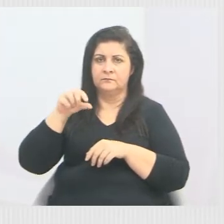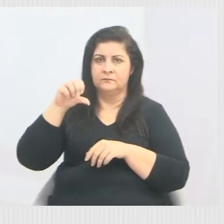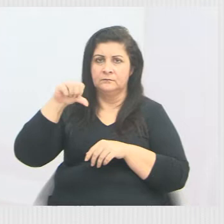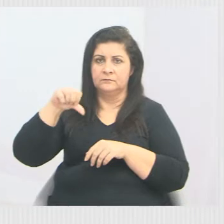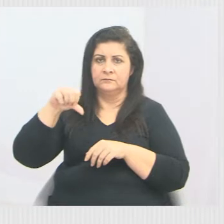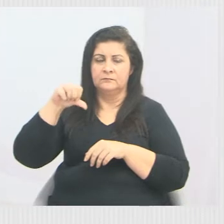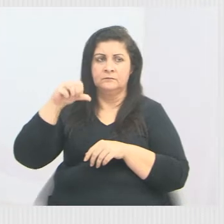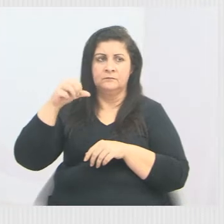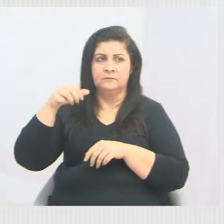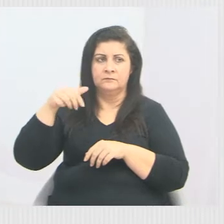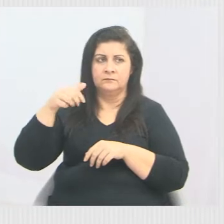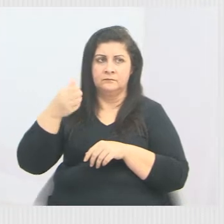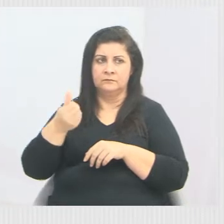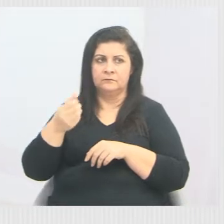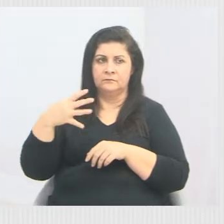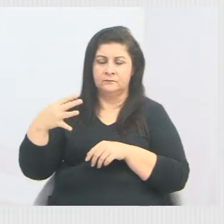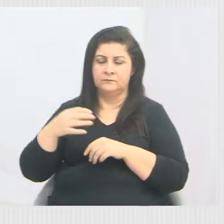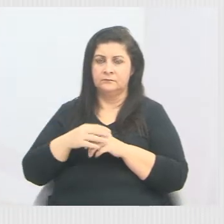78.964.000,